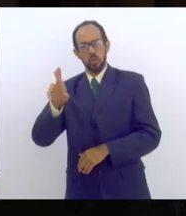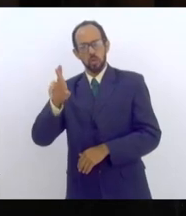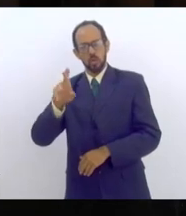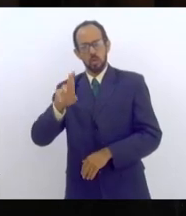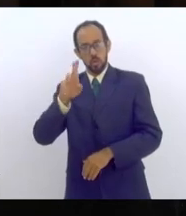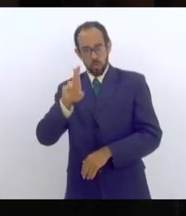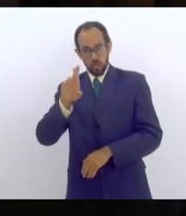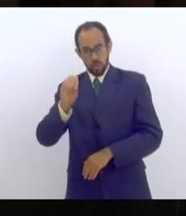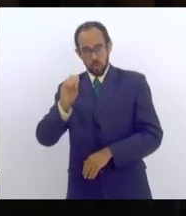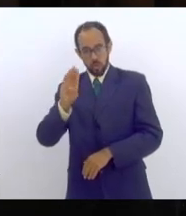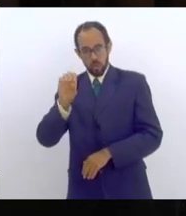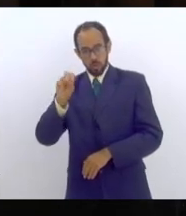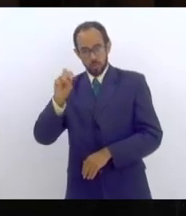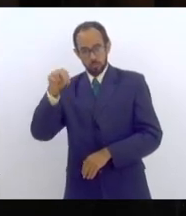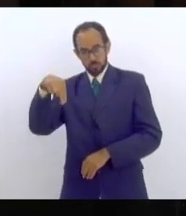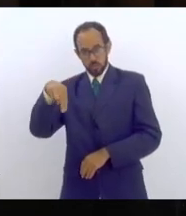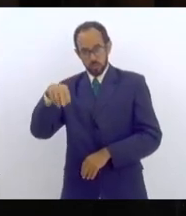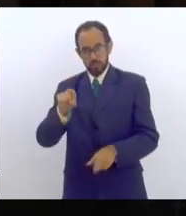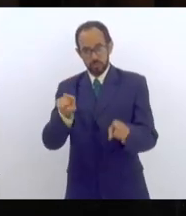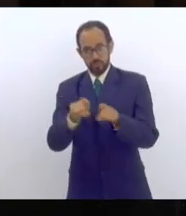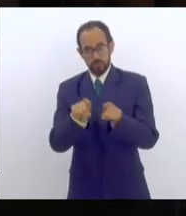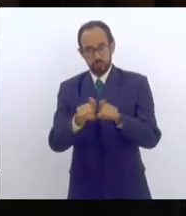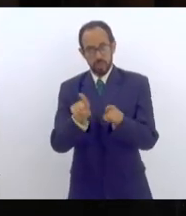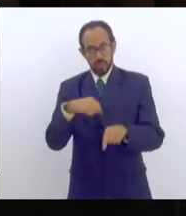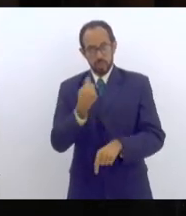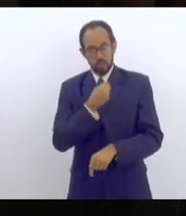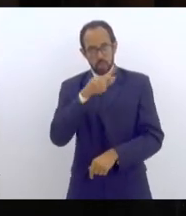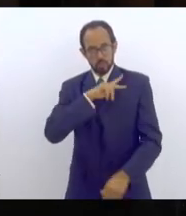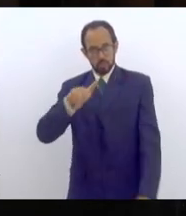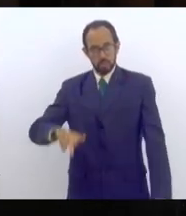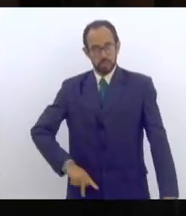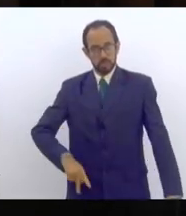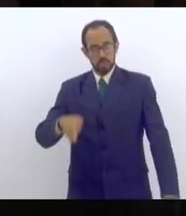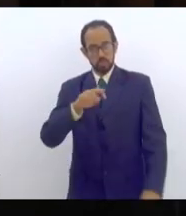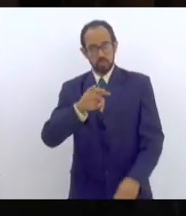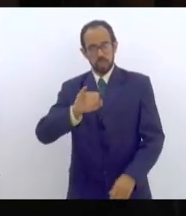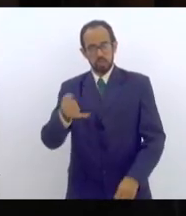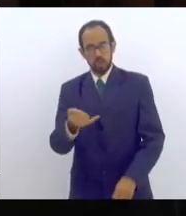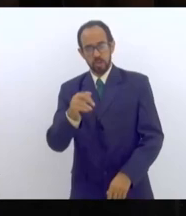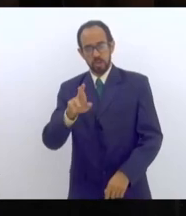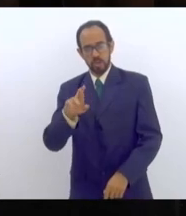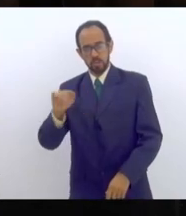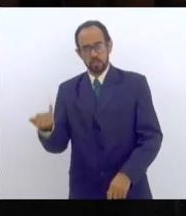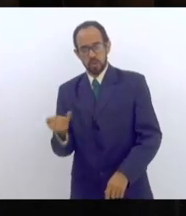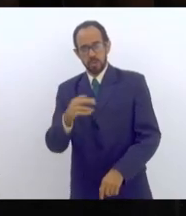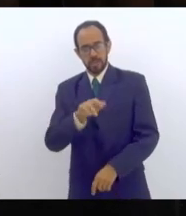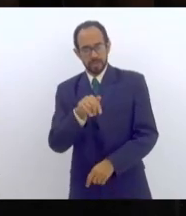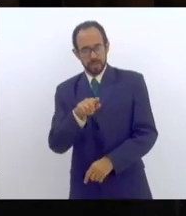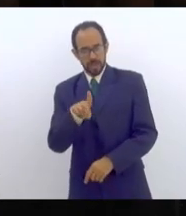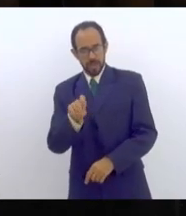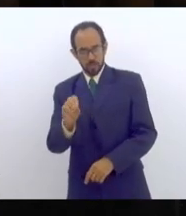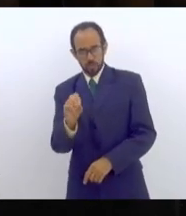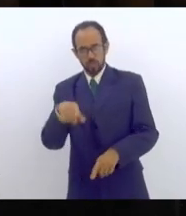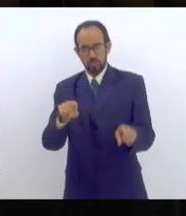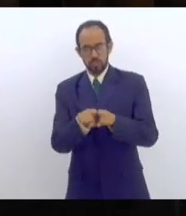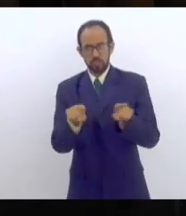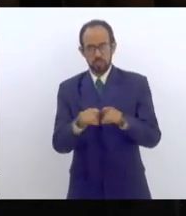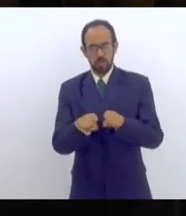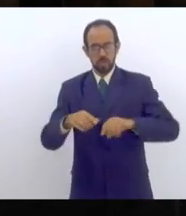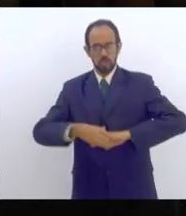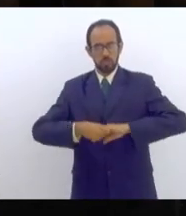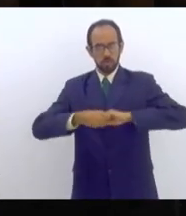Robson, cumprimento e saúdo o nosso presidente do Tribunal de Justiça, Ricardo Cardoso, cumprimento